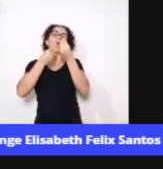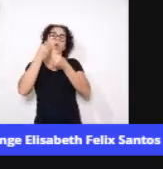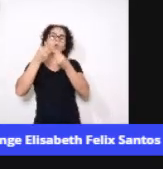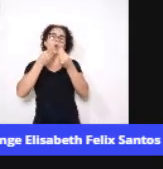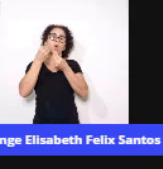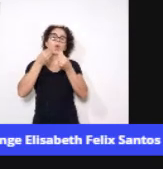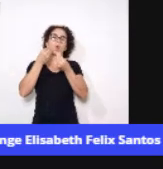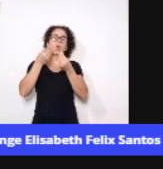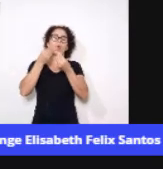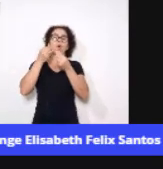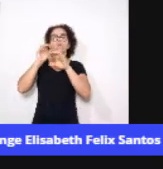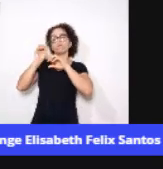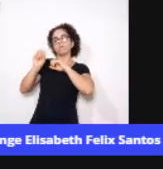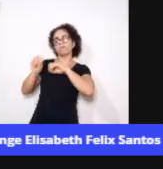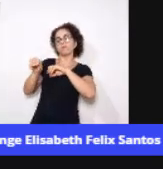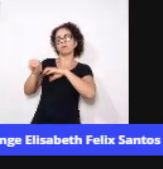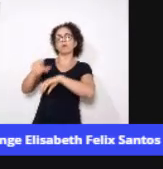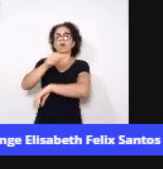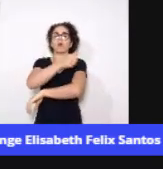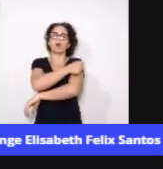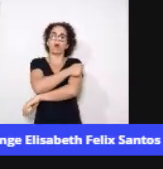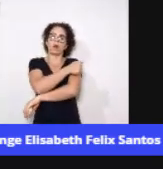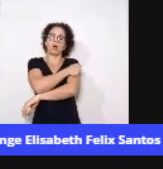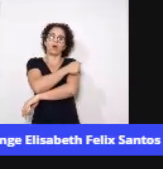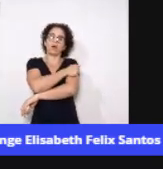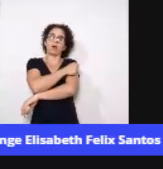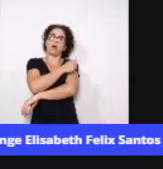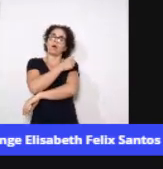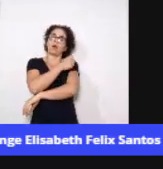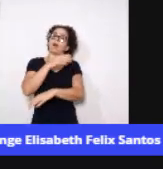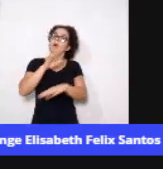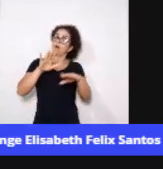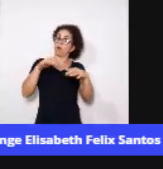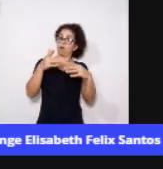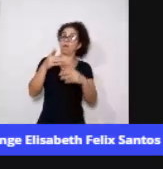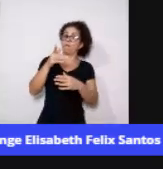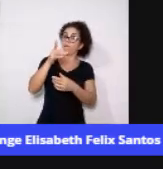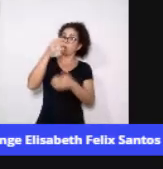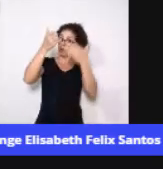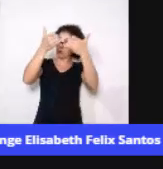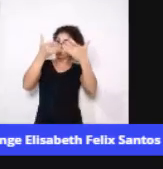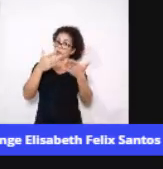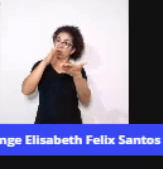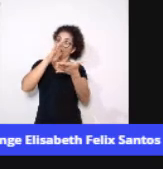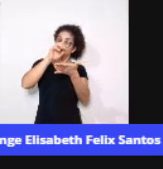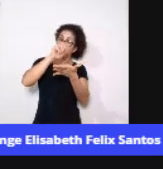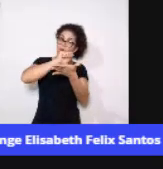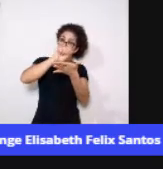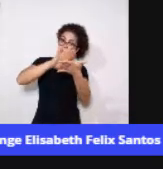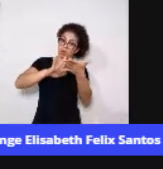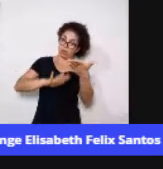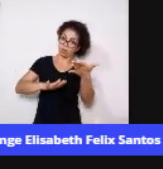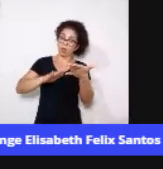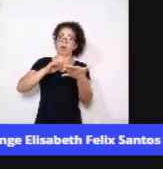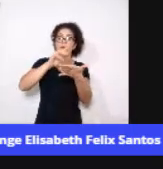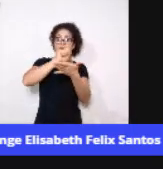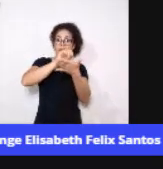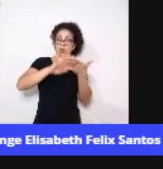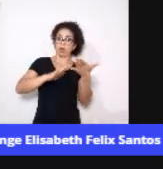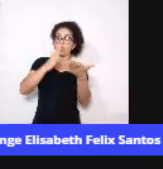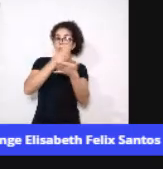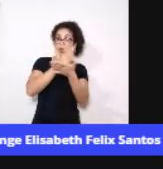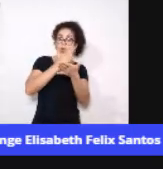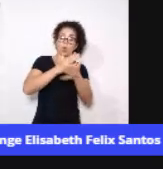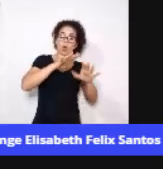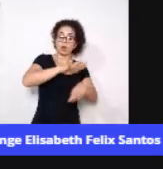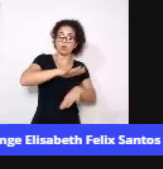Ressalto, nós estamos falando do caderno de campo que pode atender a comunidade que não tem acesso aos meios virtuais, mas